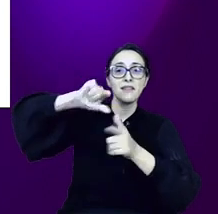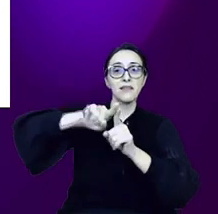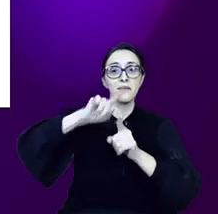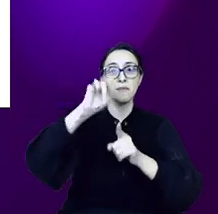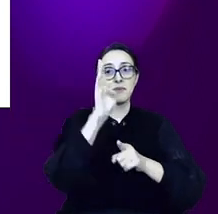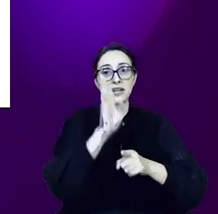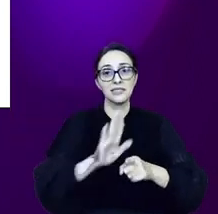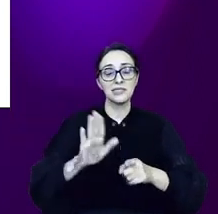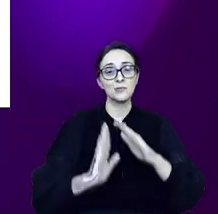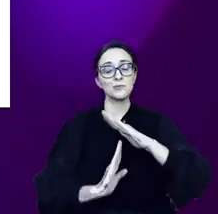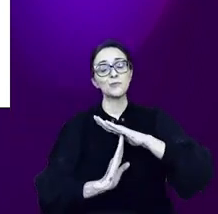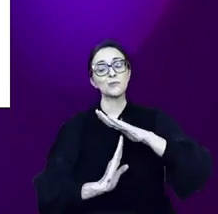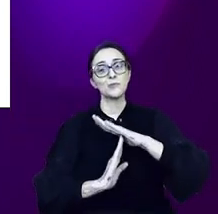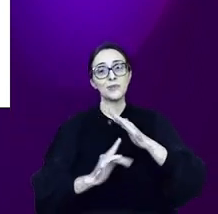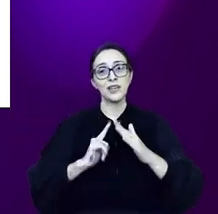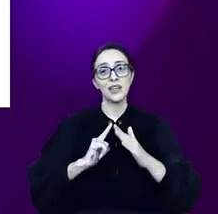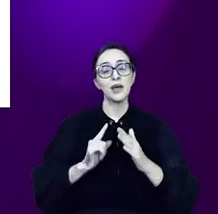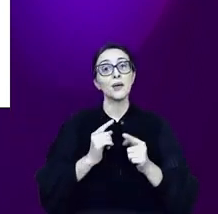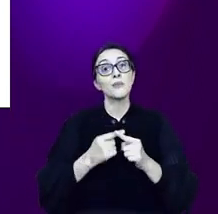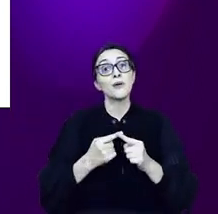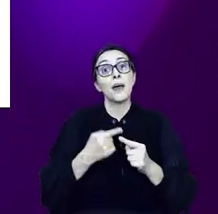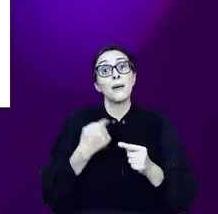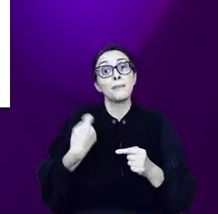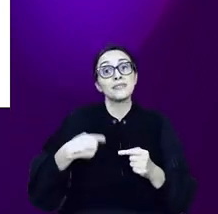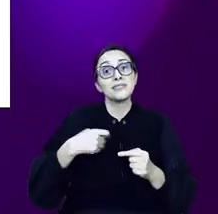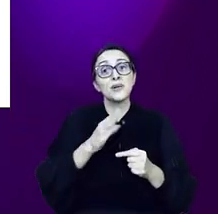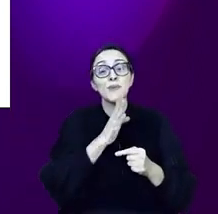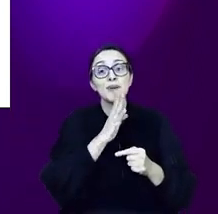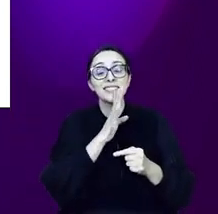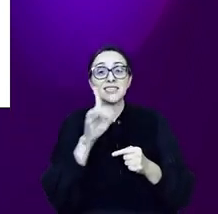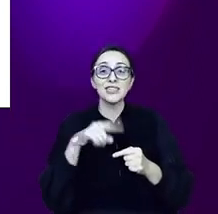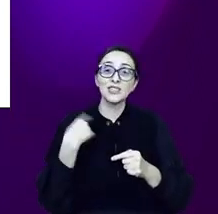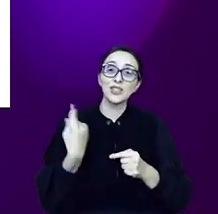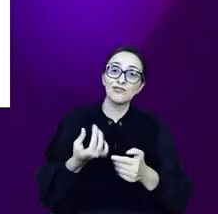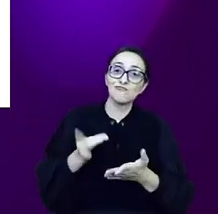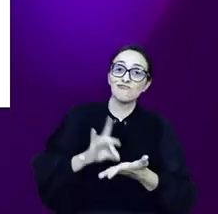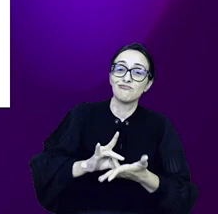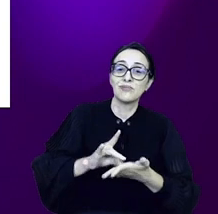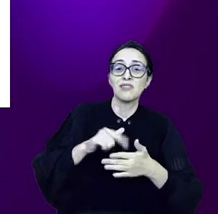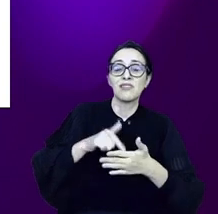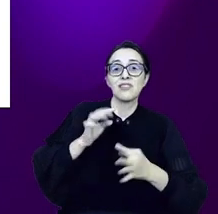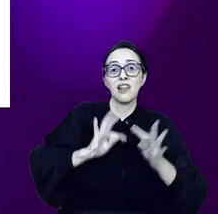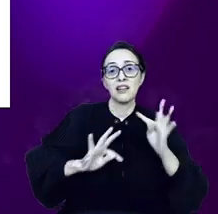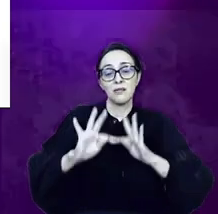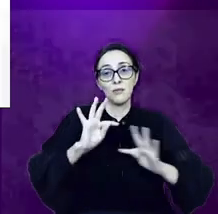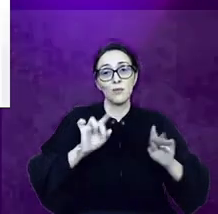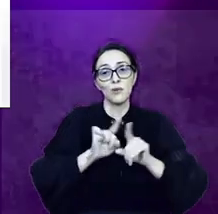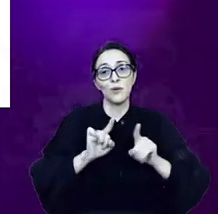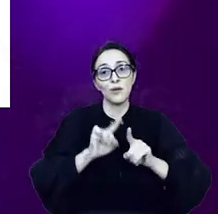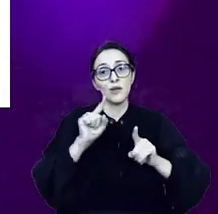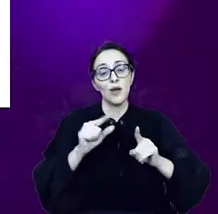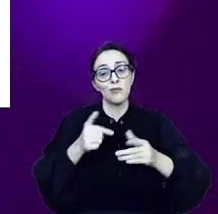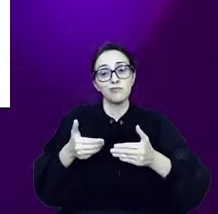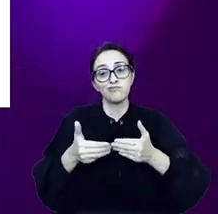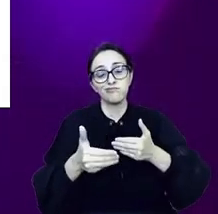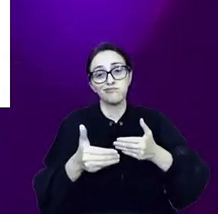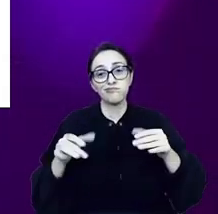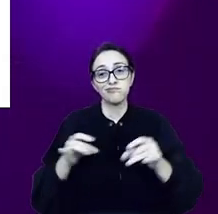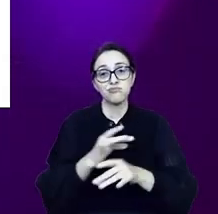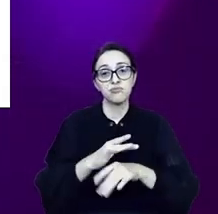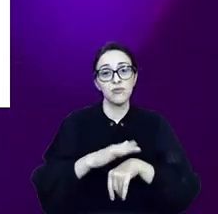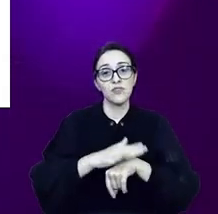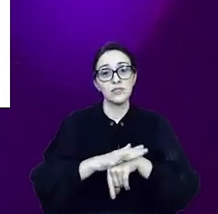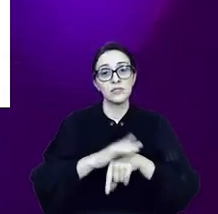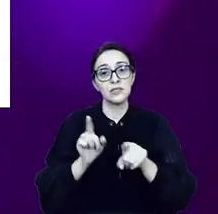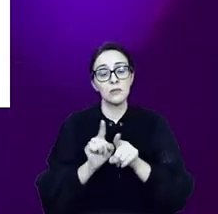algumas limitações, porque nós temos que conhecer qual que é a nossa realidade, qual que é o tratamento, qual que é o desfecho dos tratamentos que nós